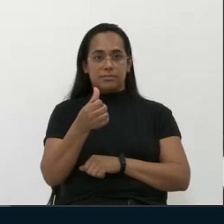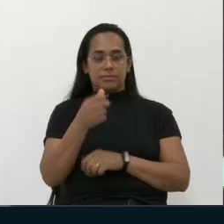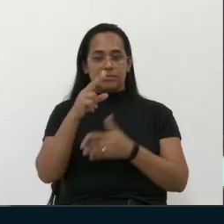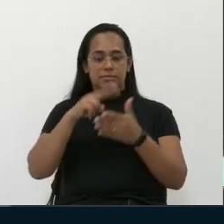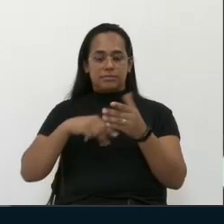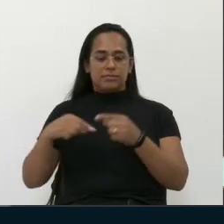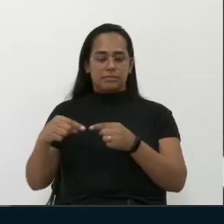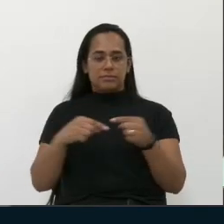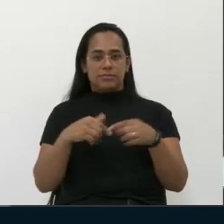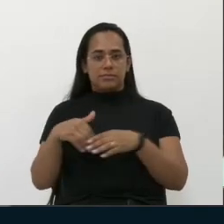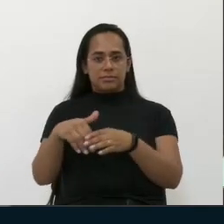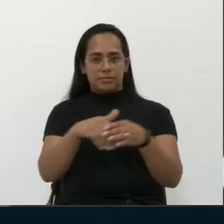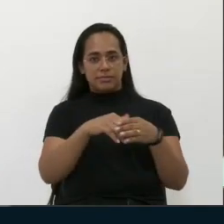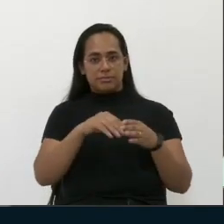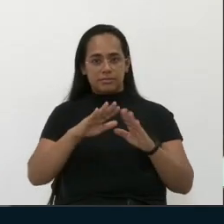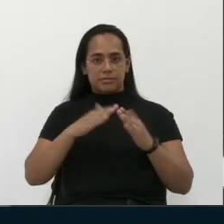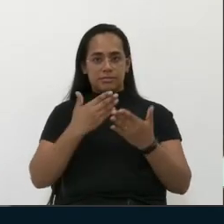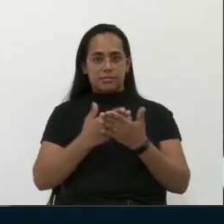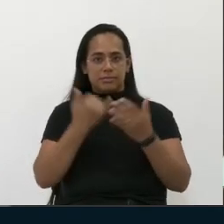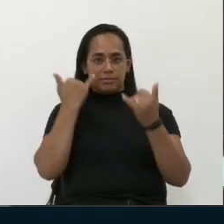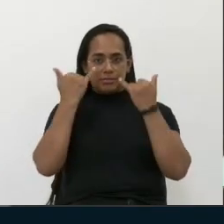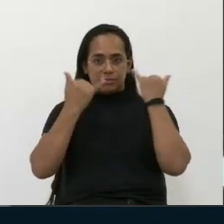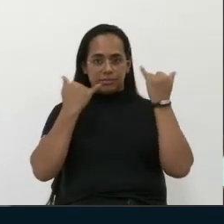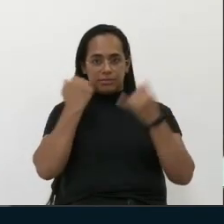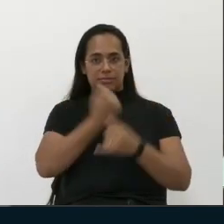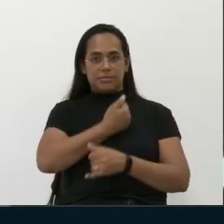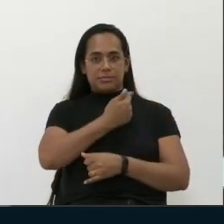Leitura, discussão e votação do requerimento de informação